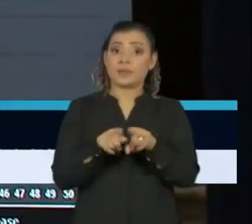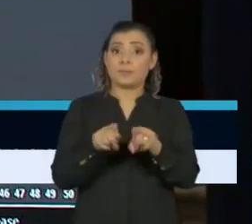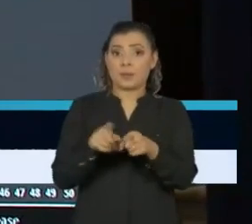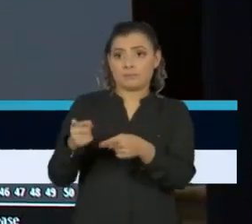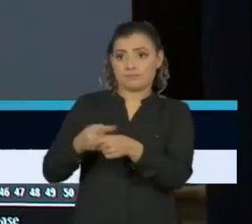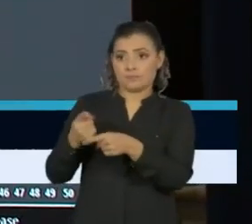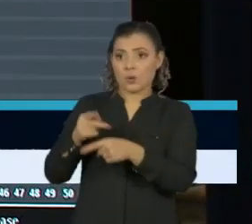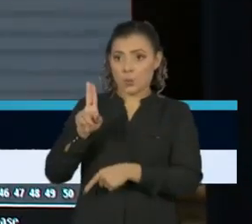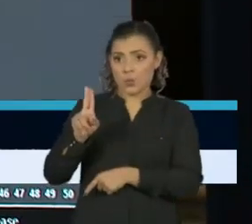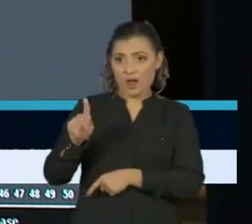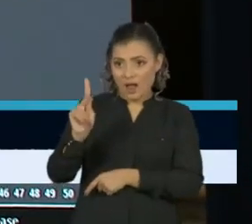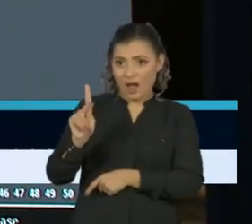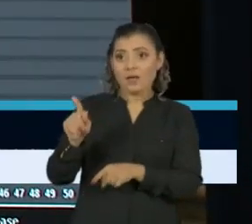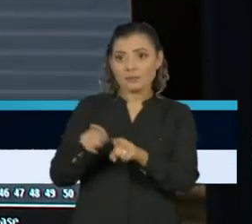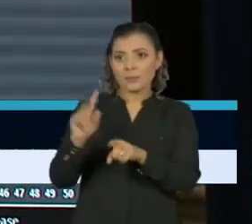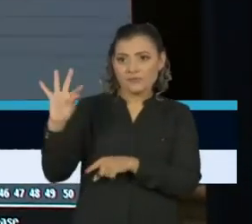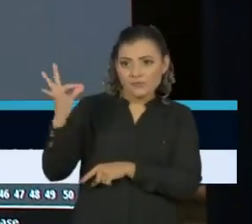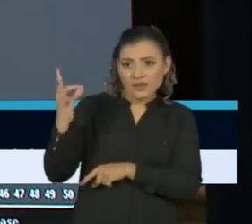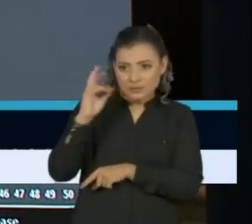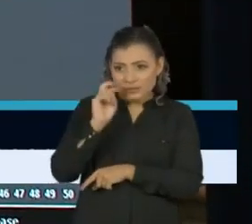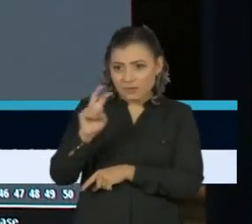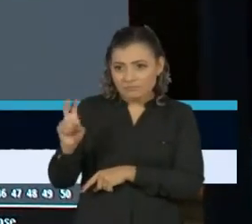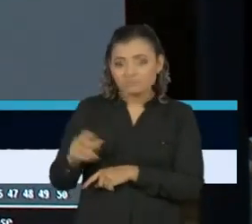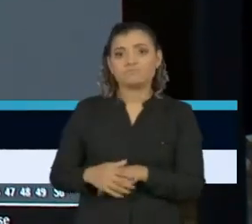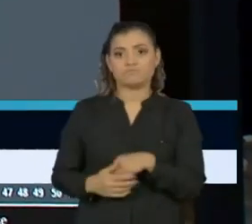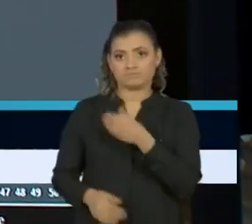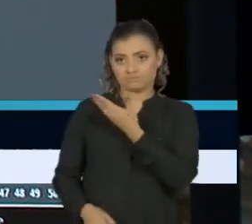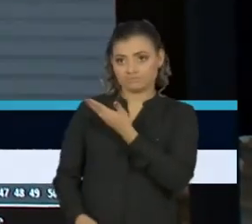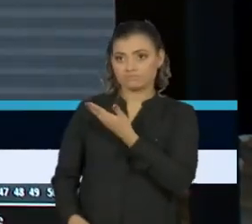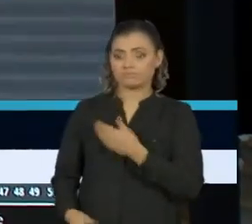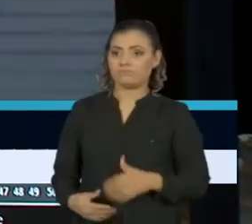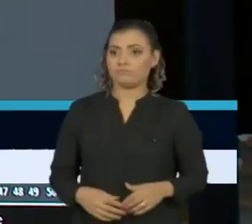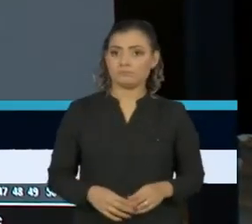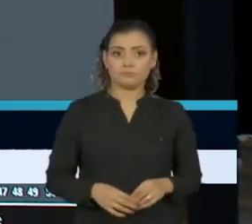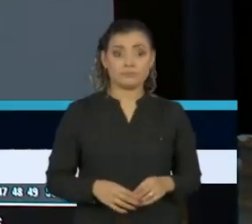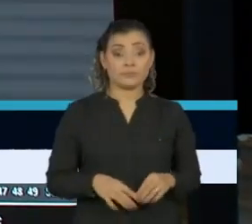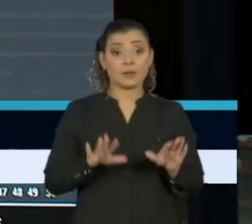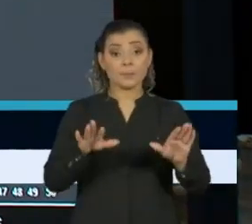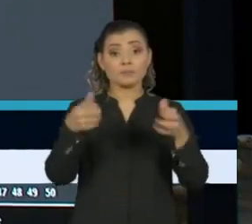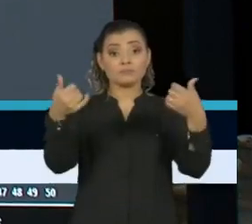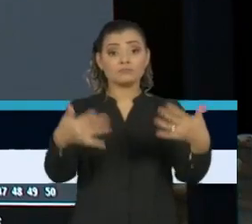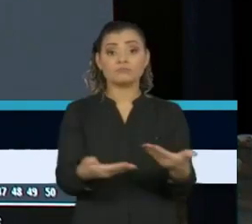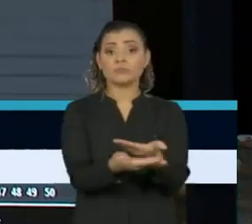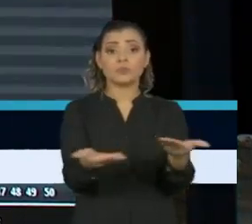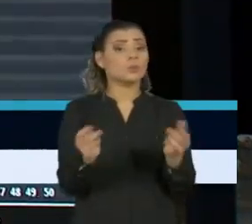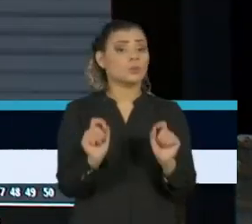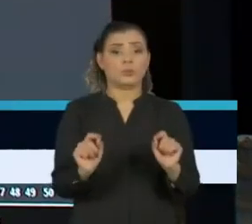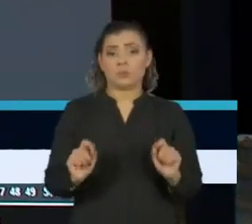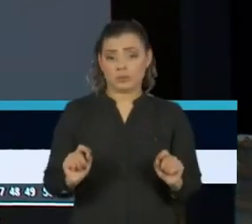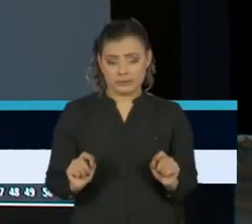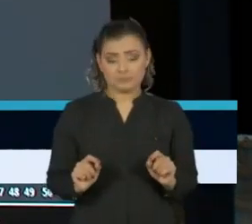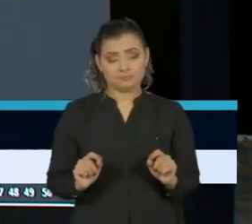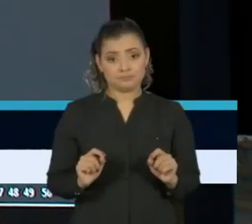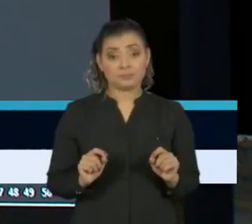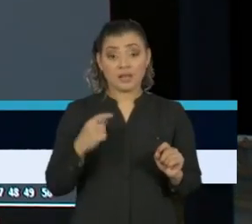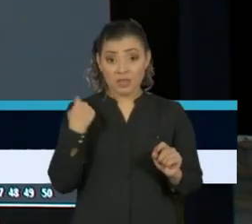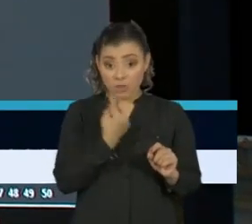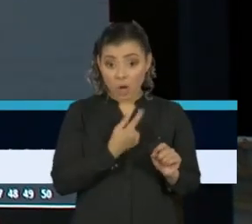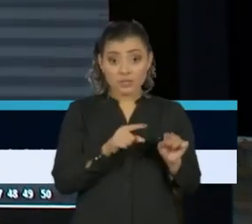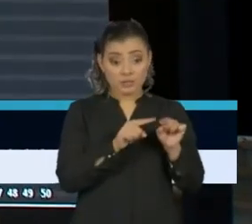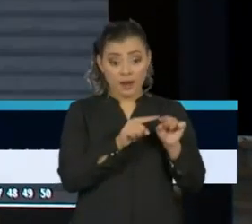vocês podem ver, está ali, a França e tal. Bom, o que eu quero dizer é que a curva nossa